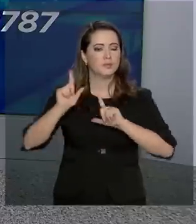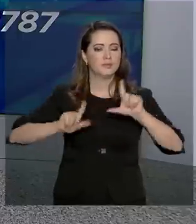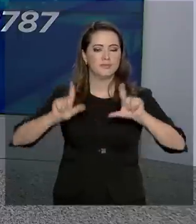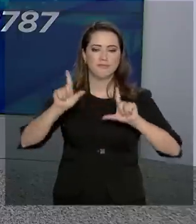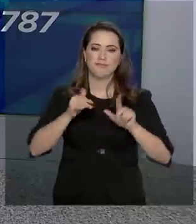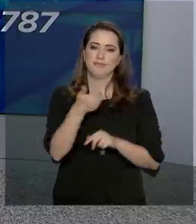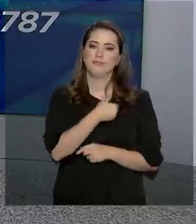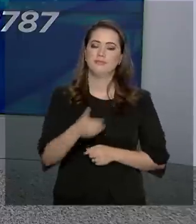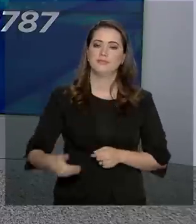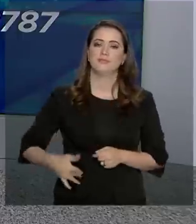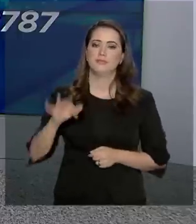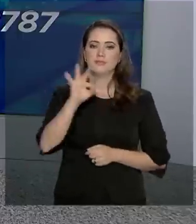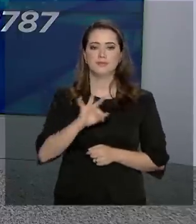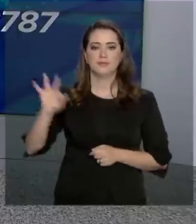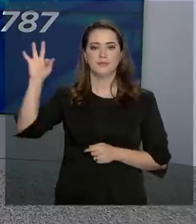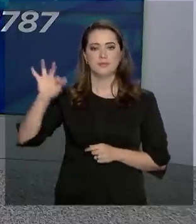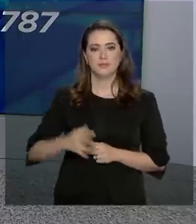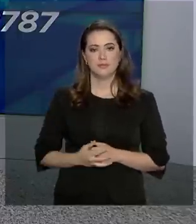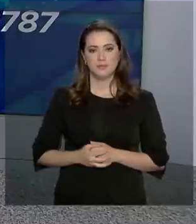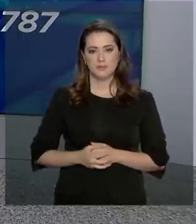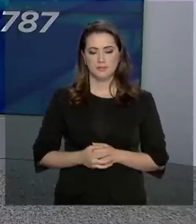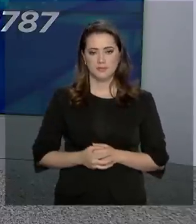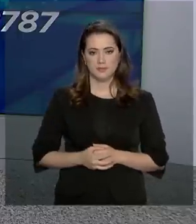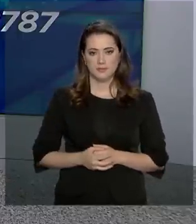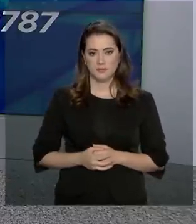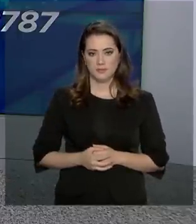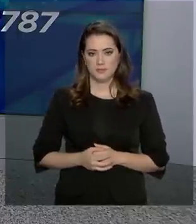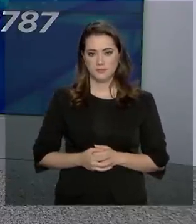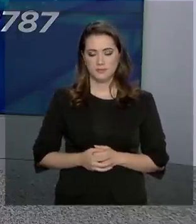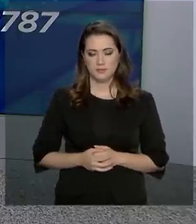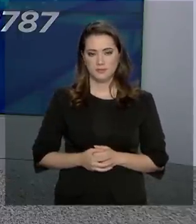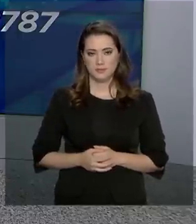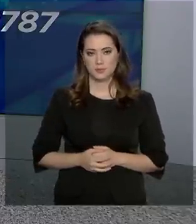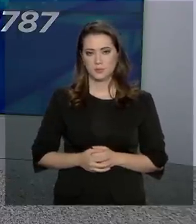continue com a gente na NBR e a TV do governo federal.